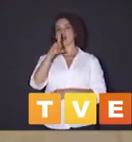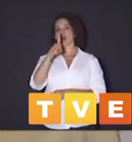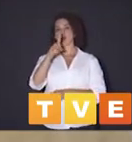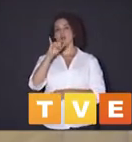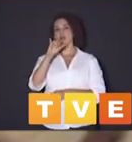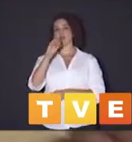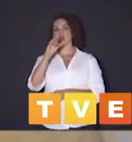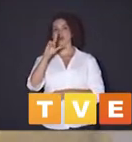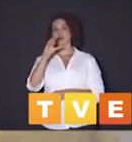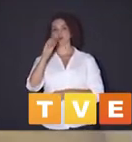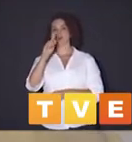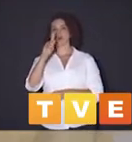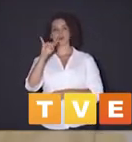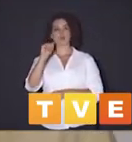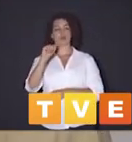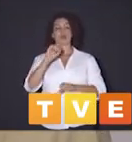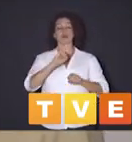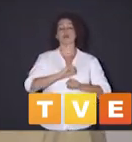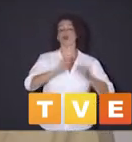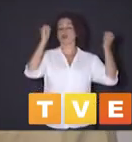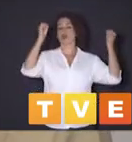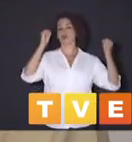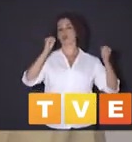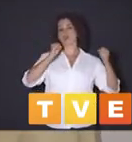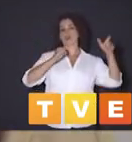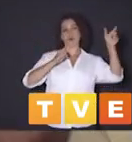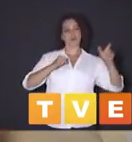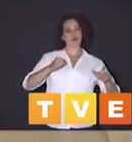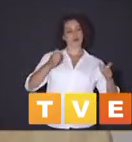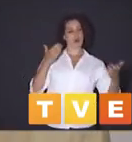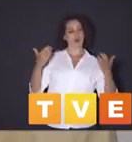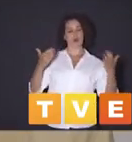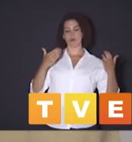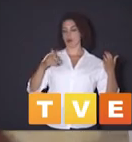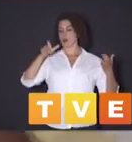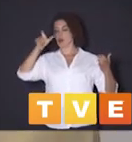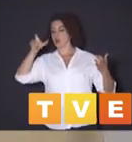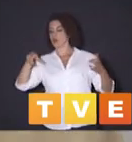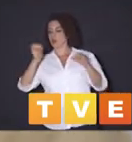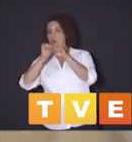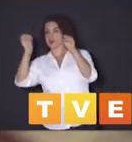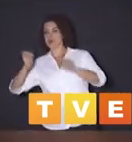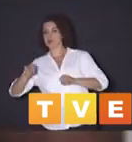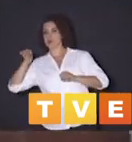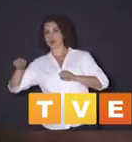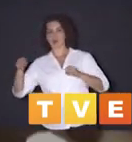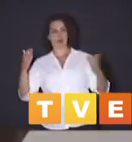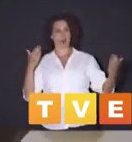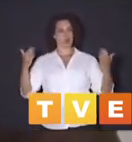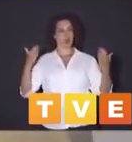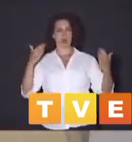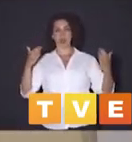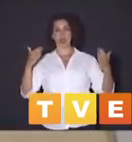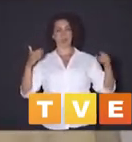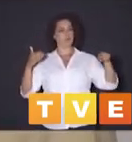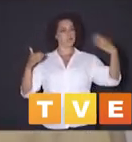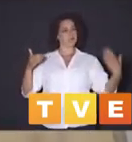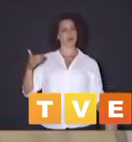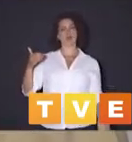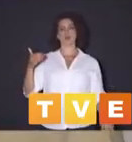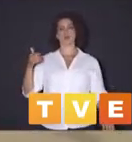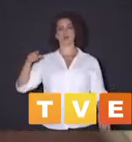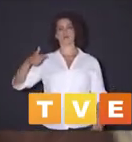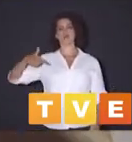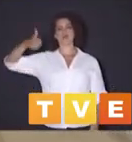ganhar de um sistema é de renner ao com dipp lane treinando com uma base de